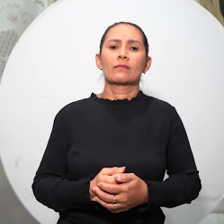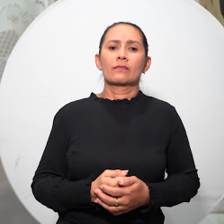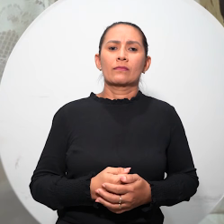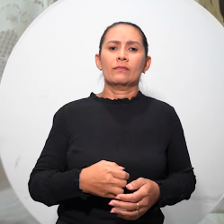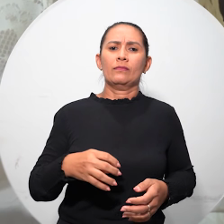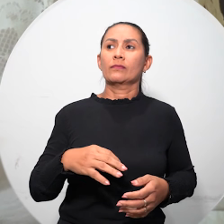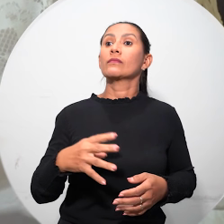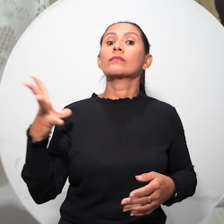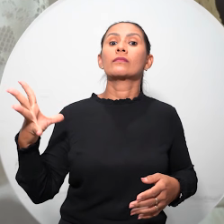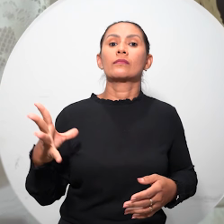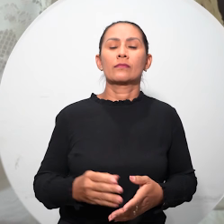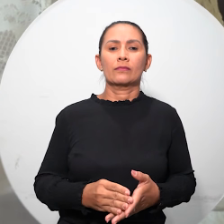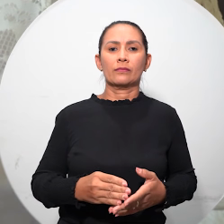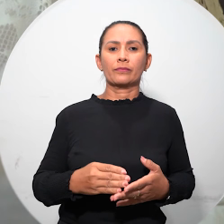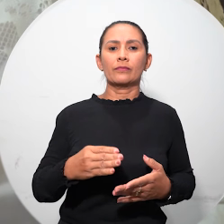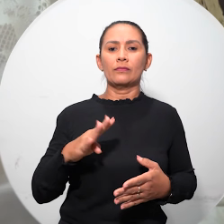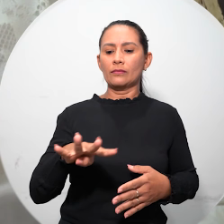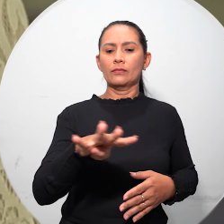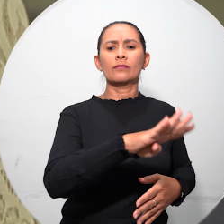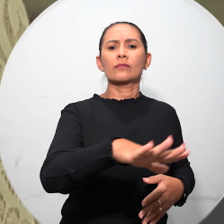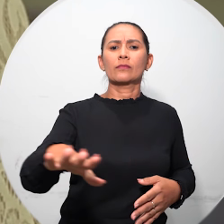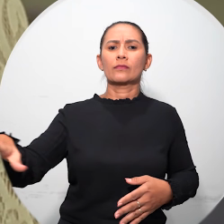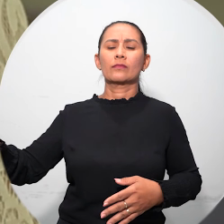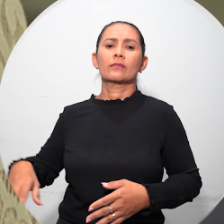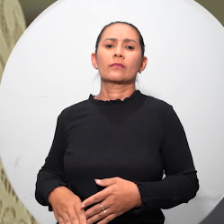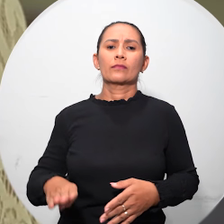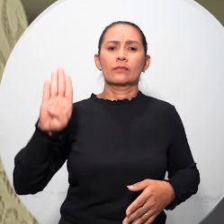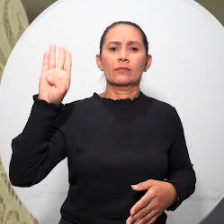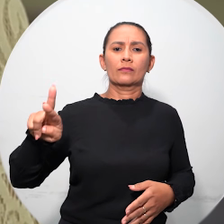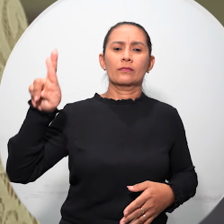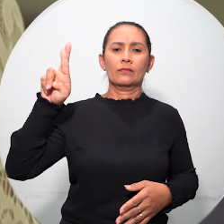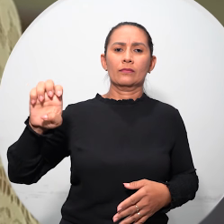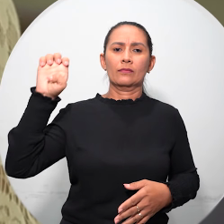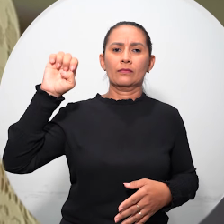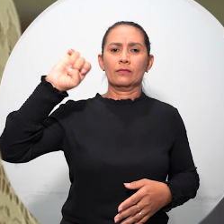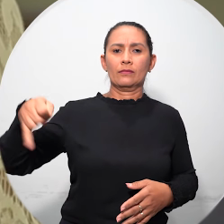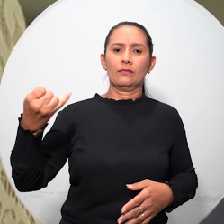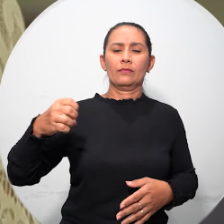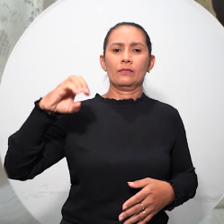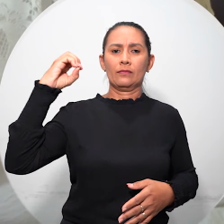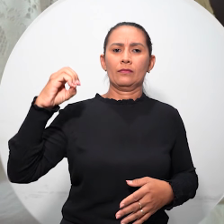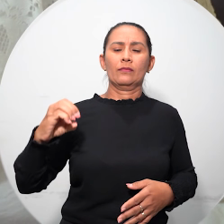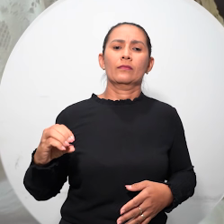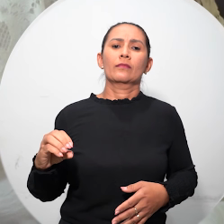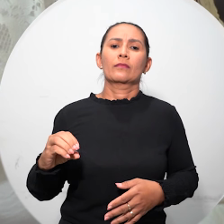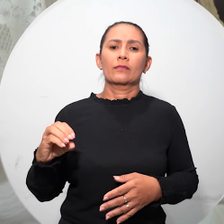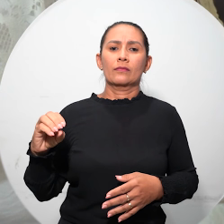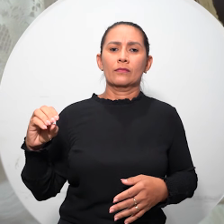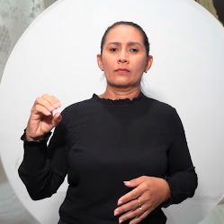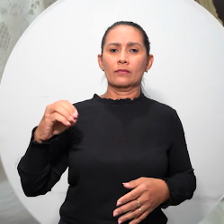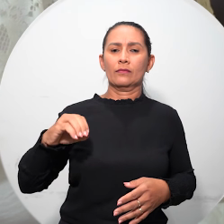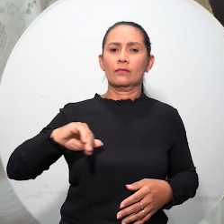brejo-cruzense, não percam neste sábado e domingo, será exibido na tela panorâmica do Cine Imperial, a partir das 19h30, o